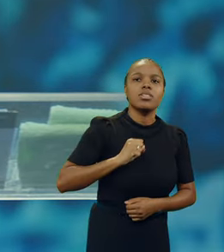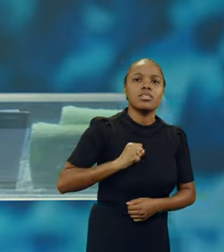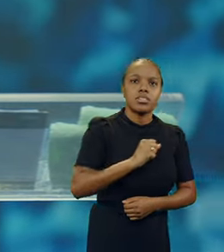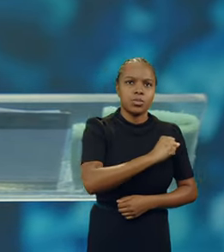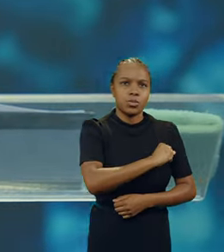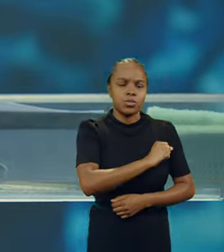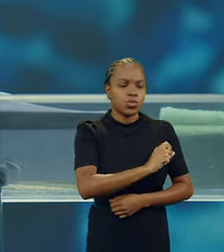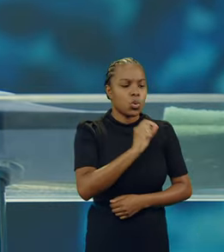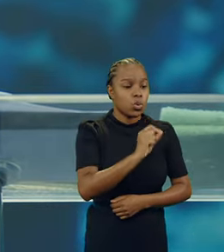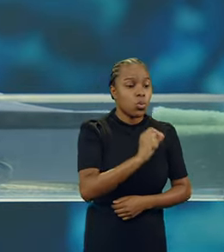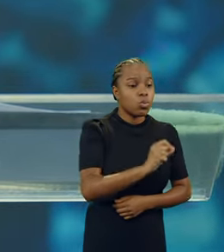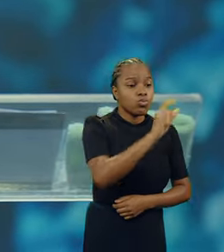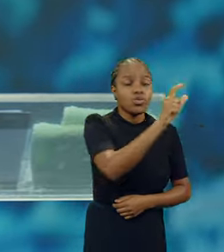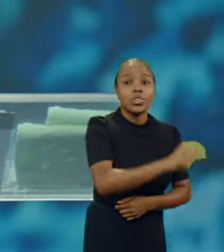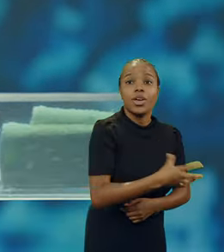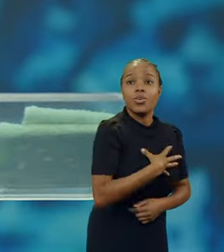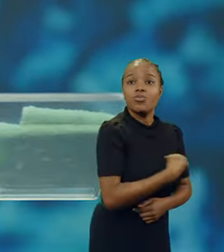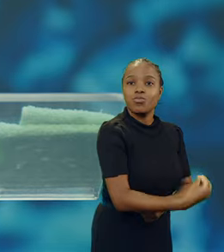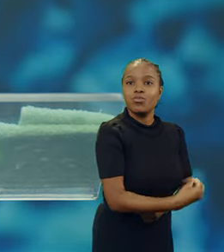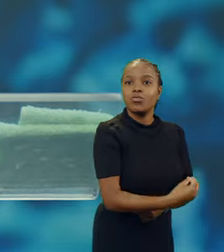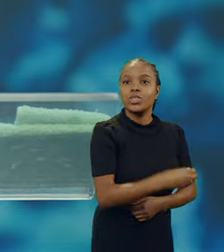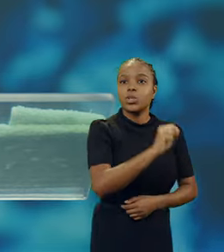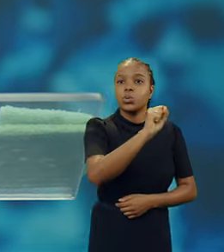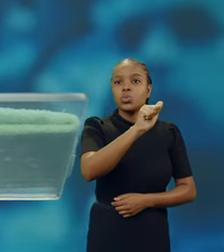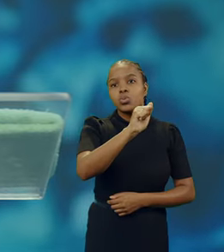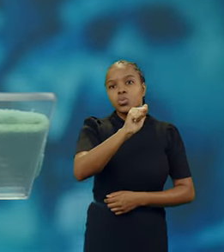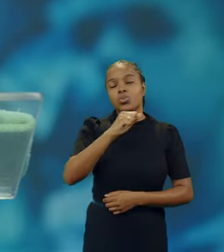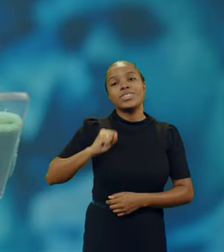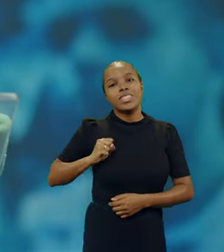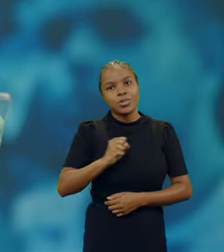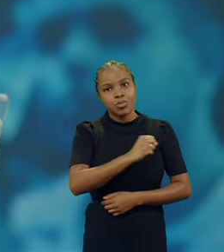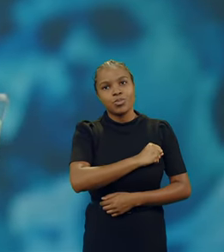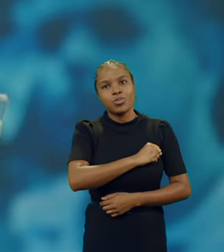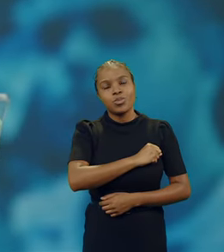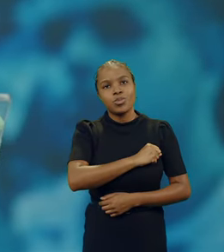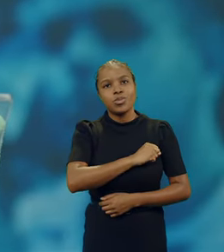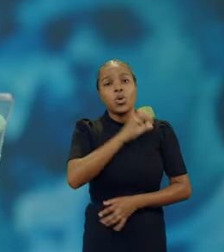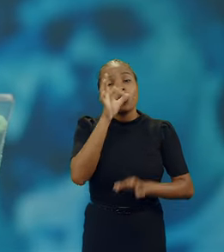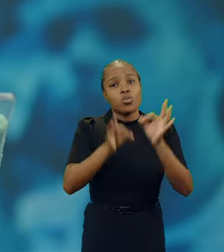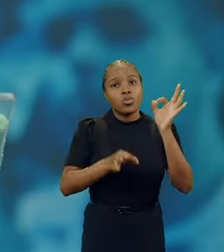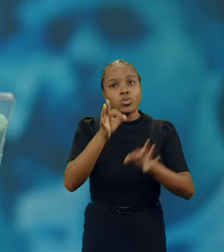Quem foi Samuel no reino? Juiz,